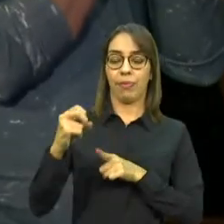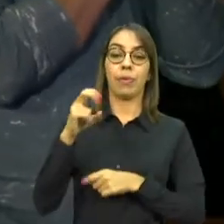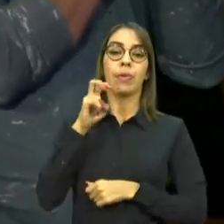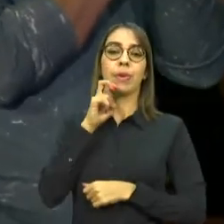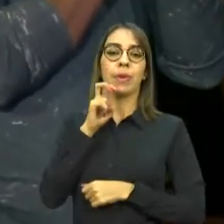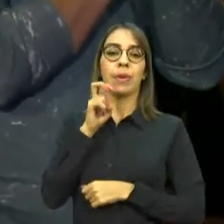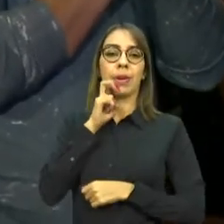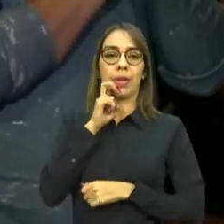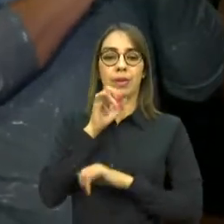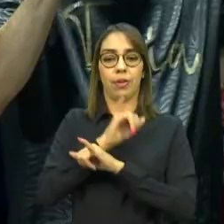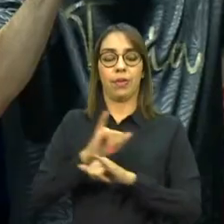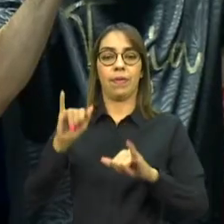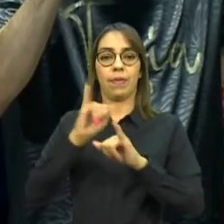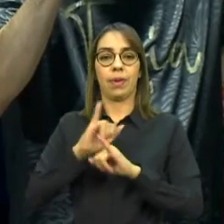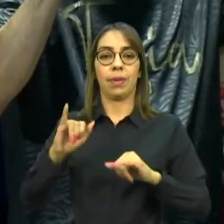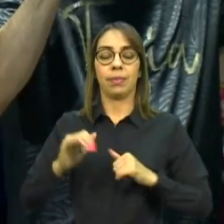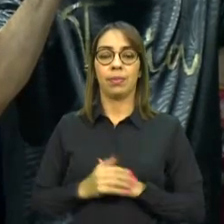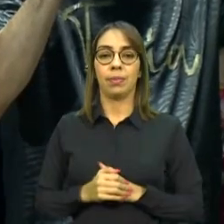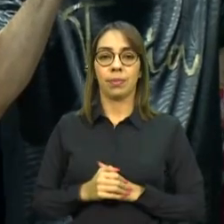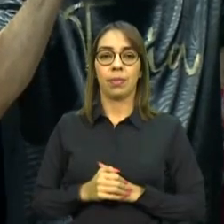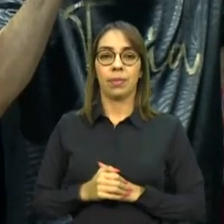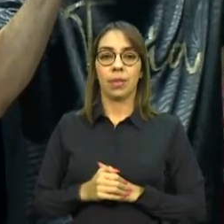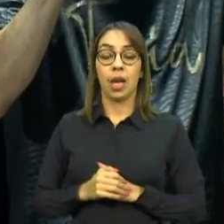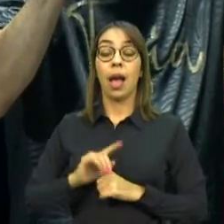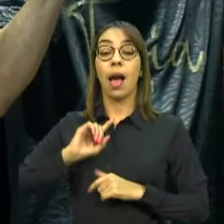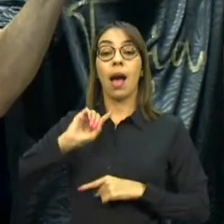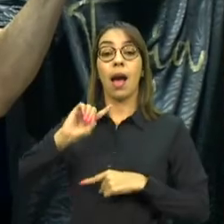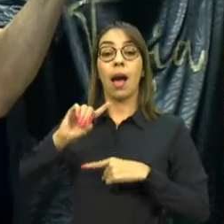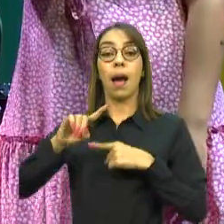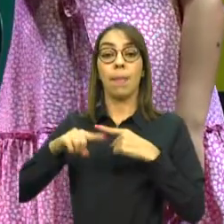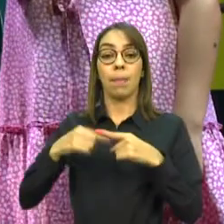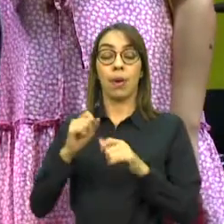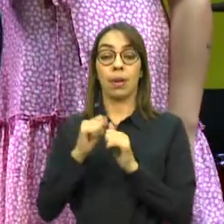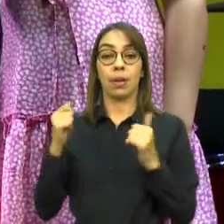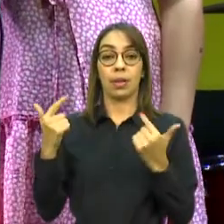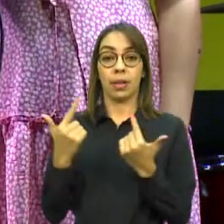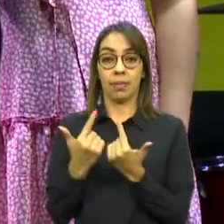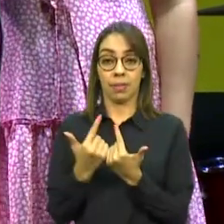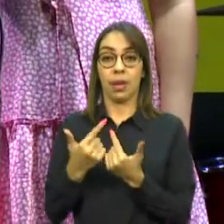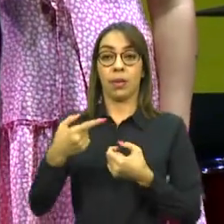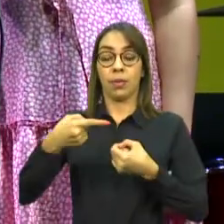sessão plenária que acontece na Câmara Municipal de Itapipoca.